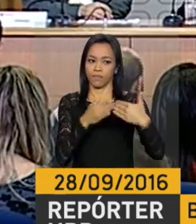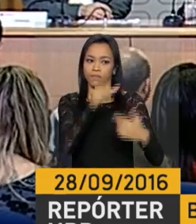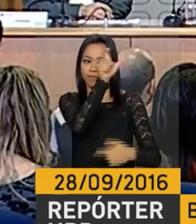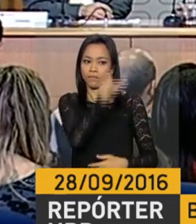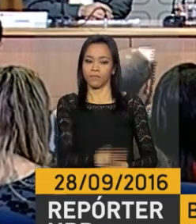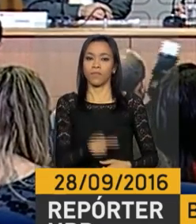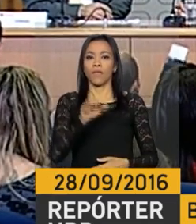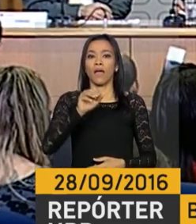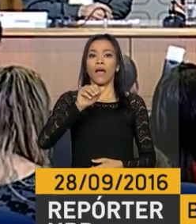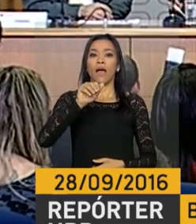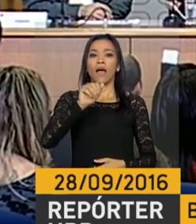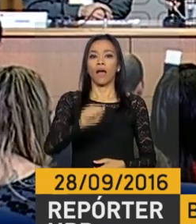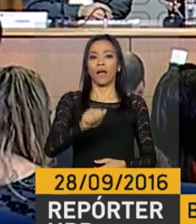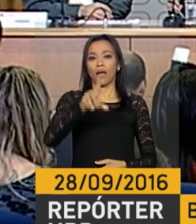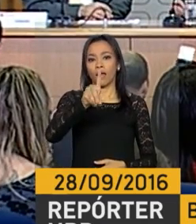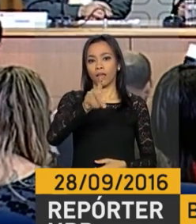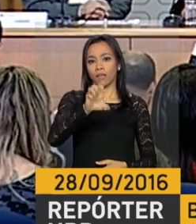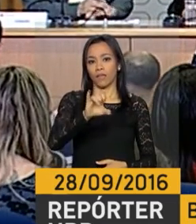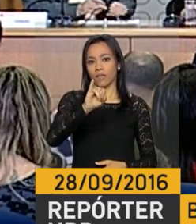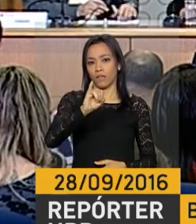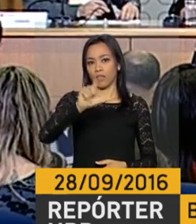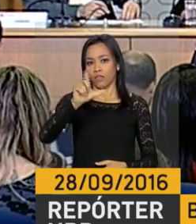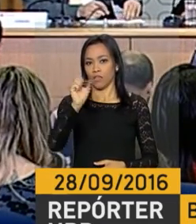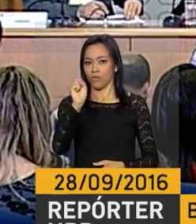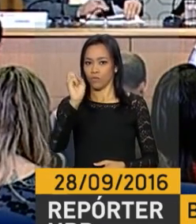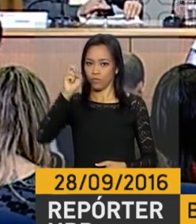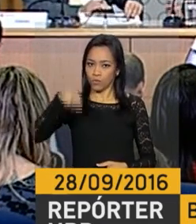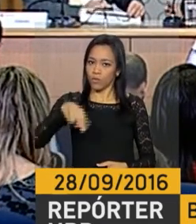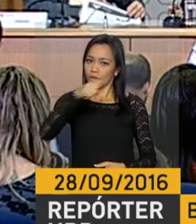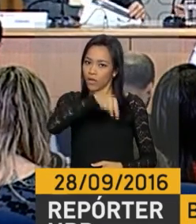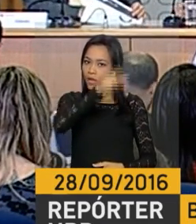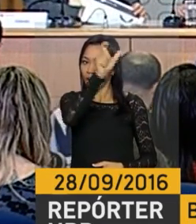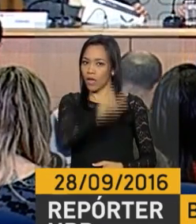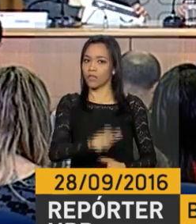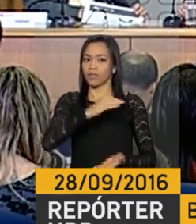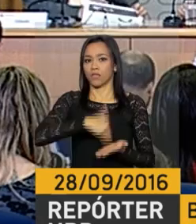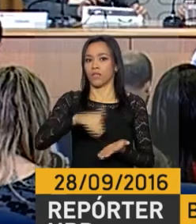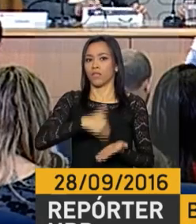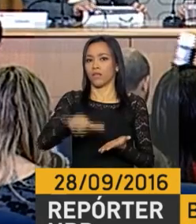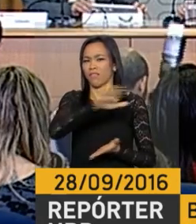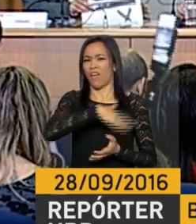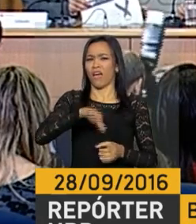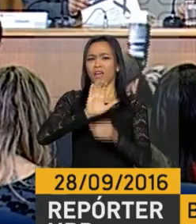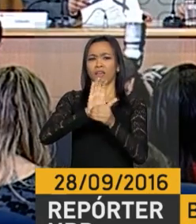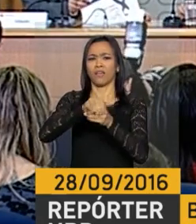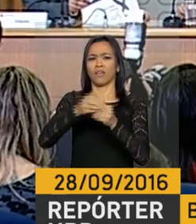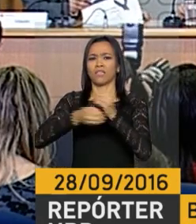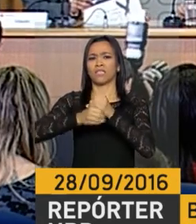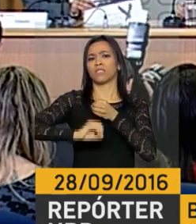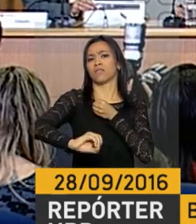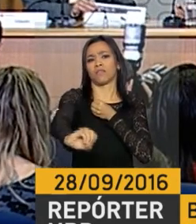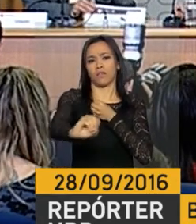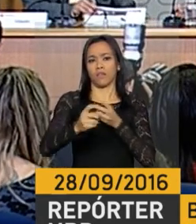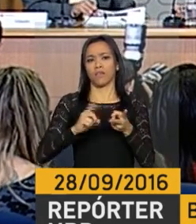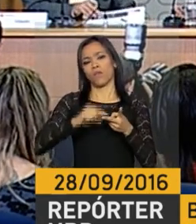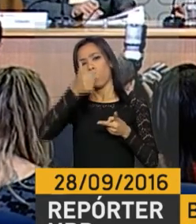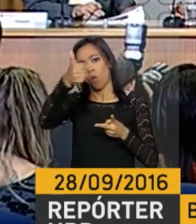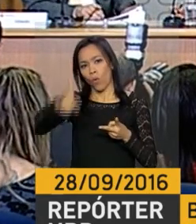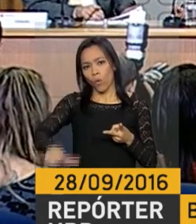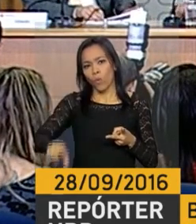secretário de vigilância sanitária o nereu que eu já falei e também o josé hênio do